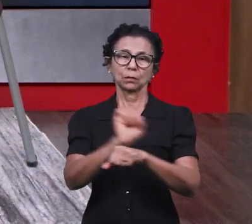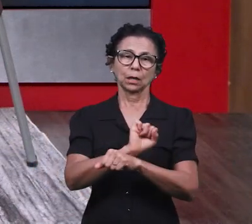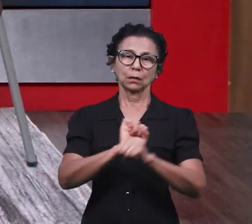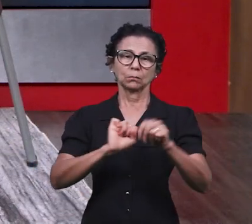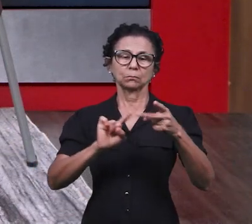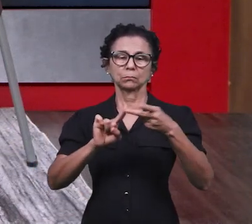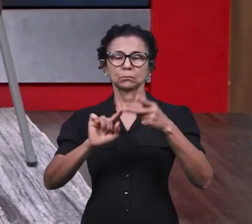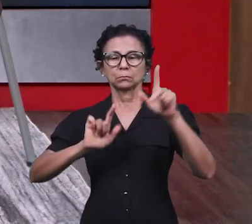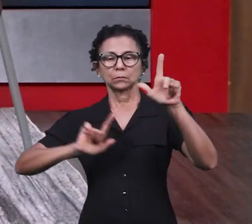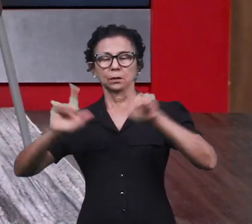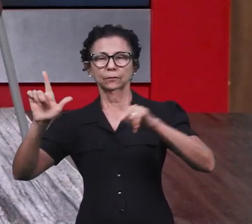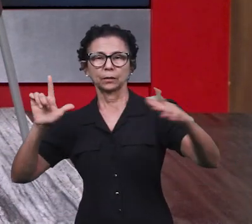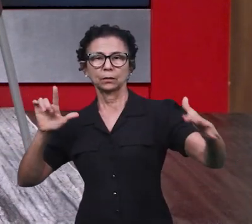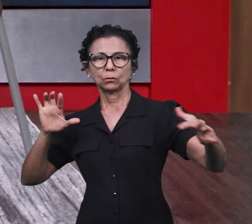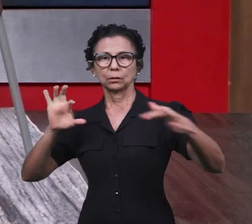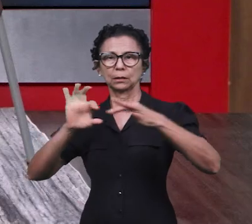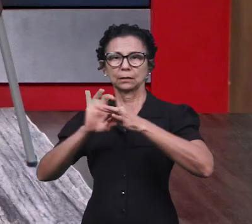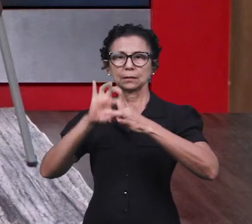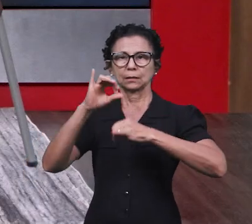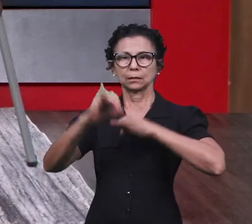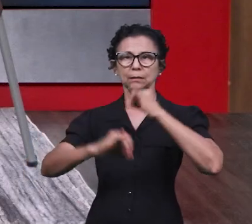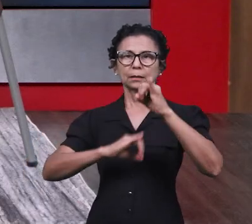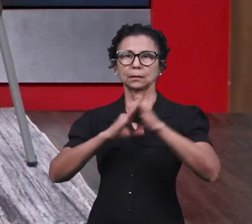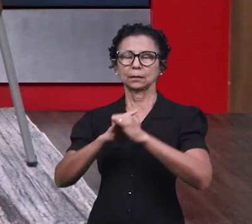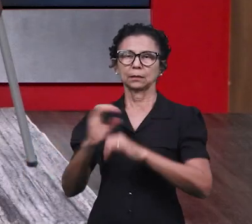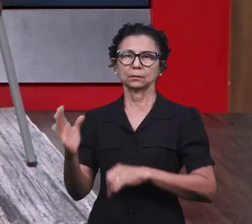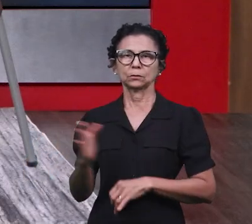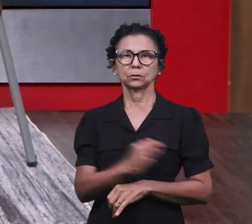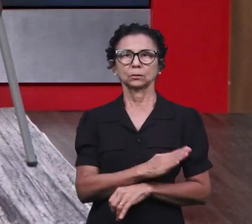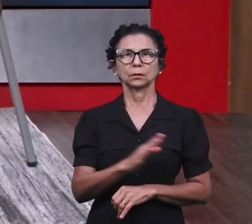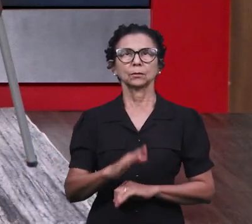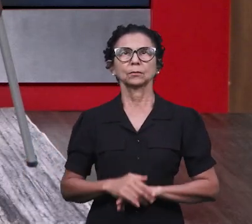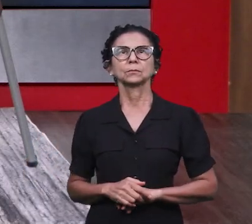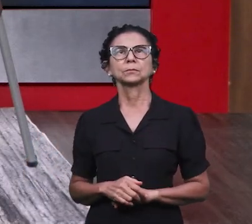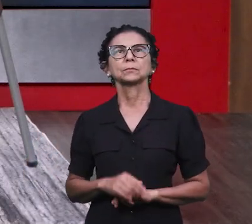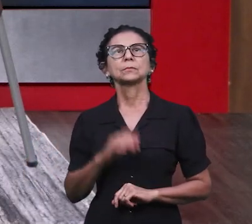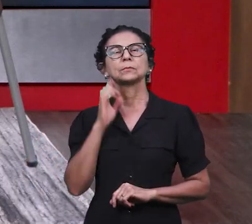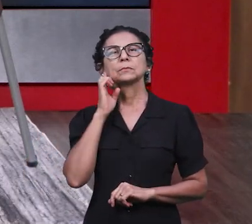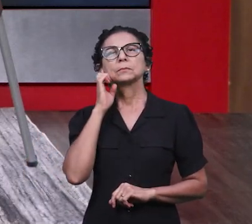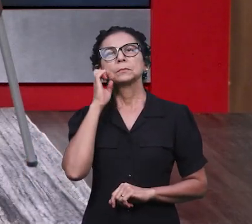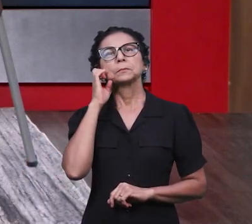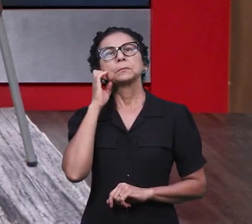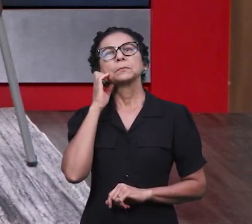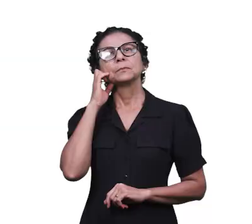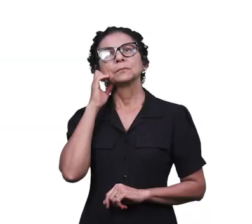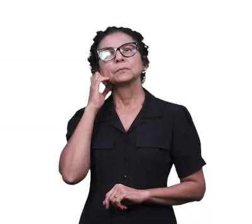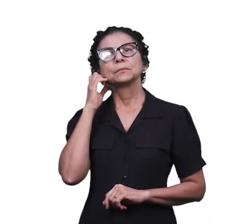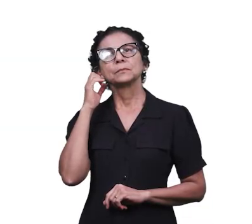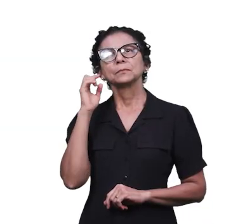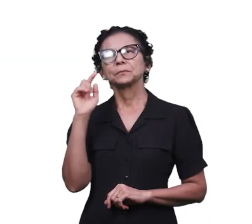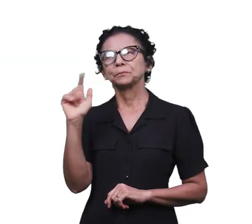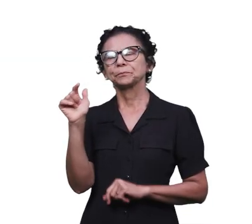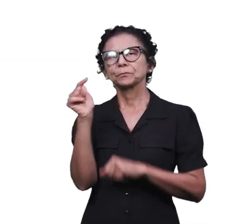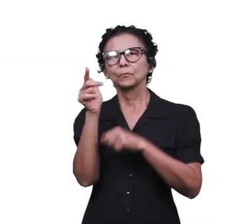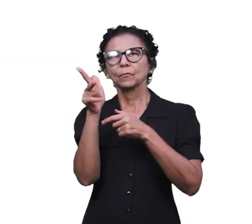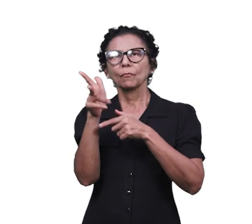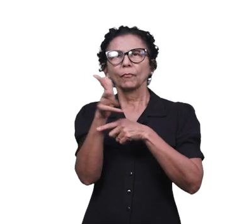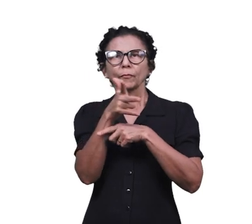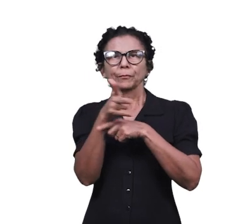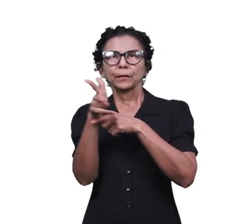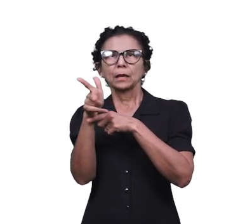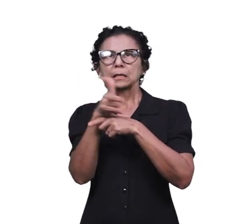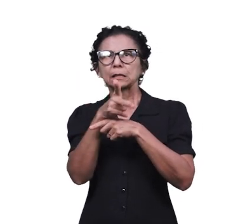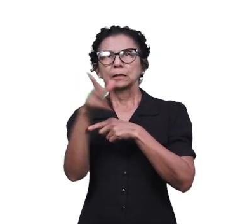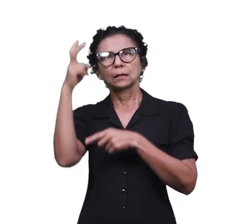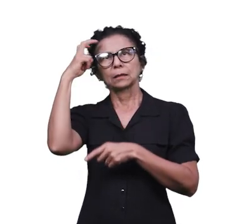TV, né? Então, é um outro exemplo. Vamos para o próximo agora. Aqui é o exemplo das câmeras inteligentes.